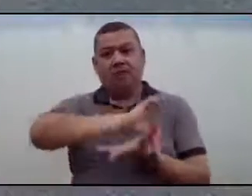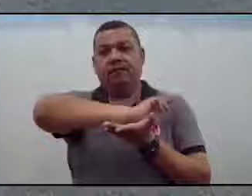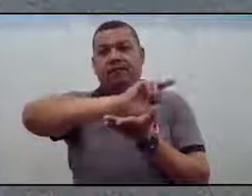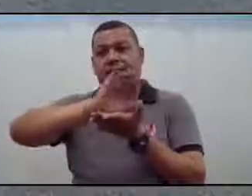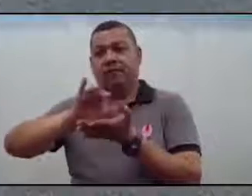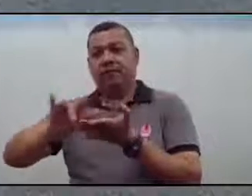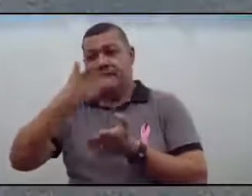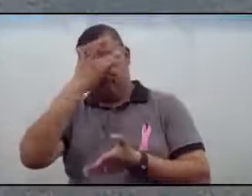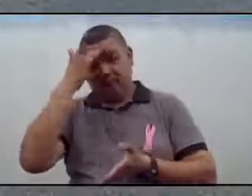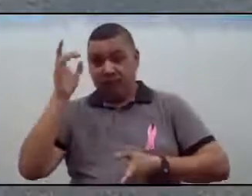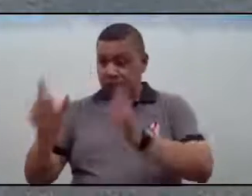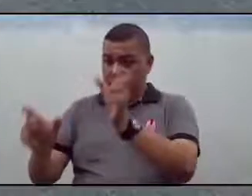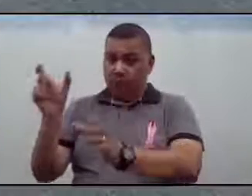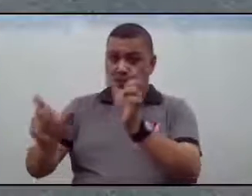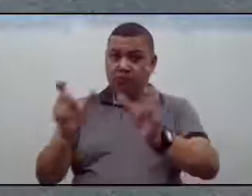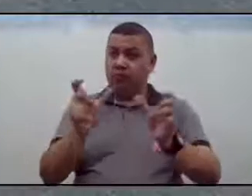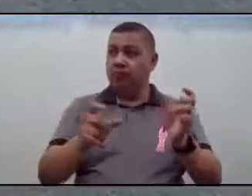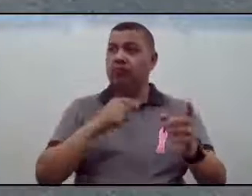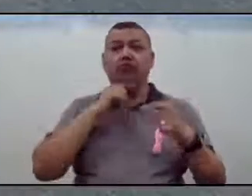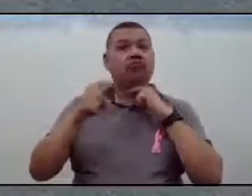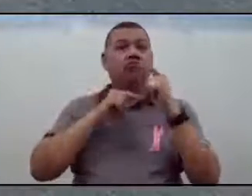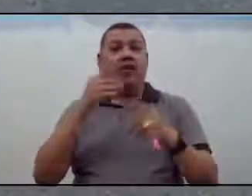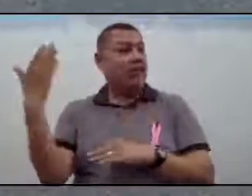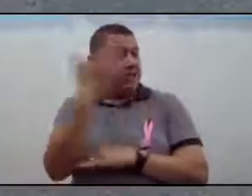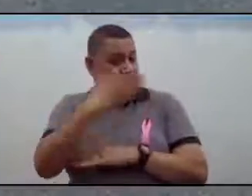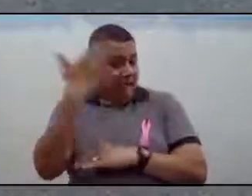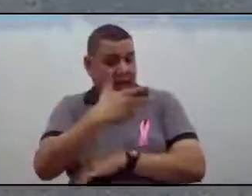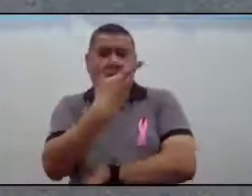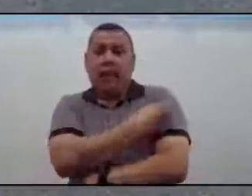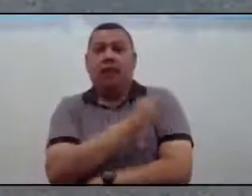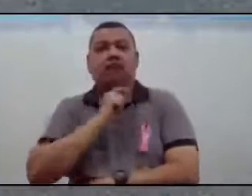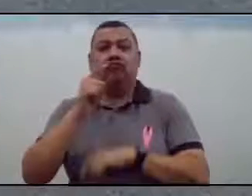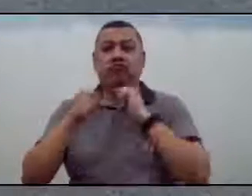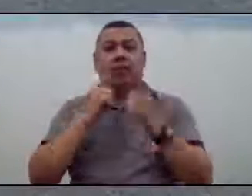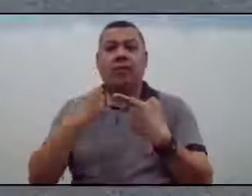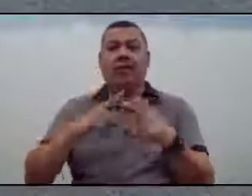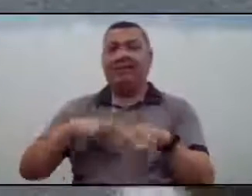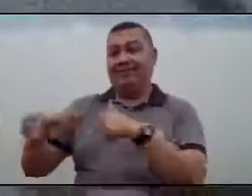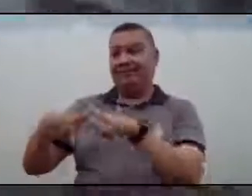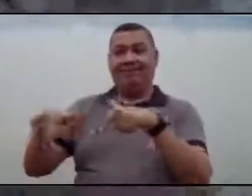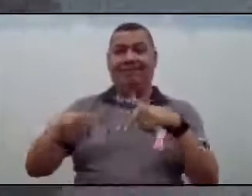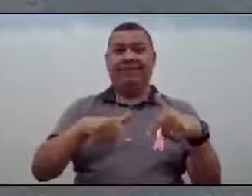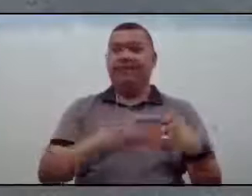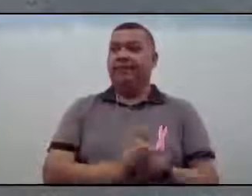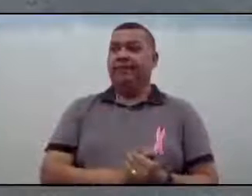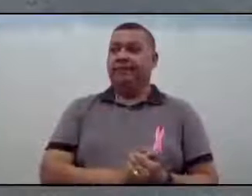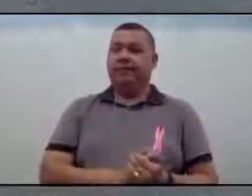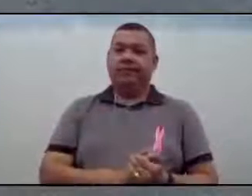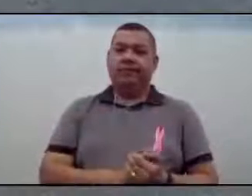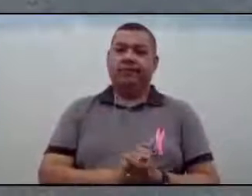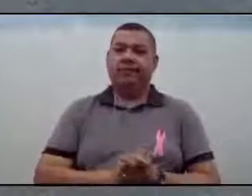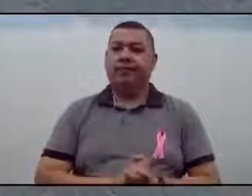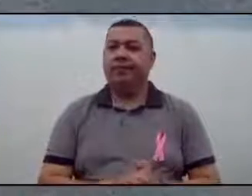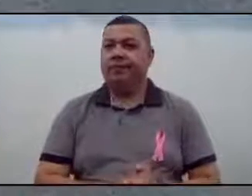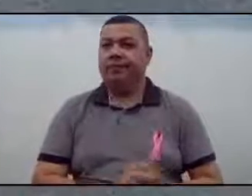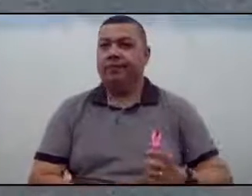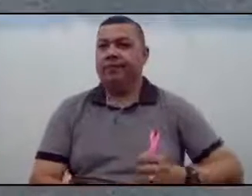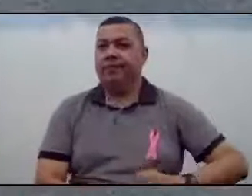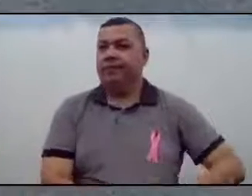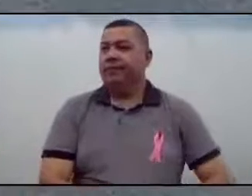no bairro, vereadores, que não têm condições de sair da sua residência para vir num drive-thru desse para se vacinar.